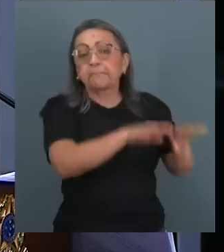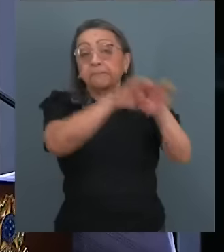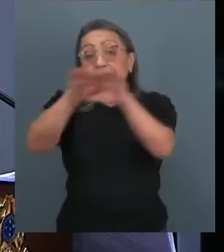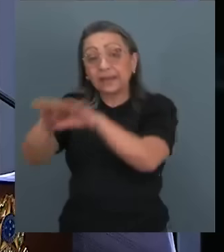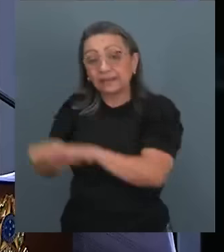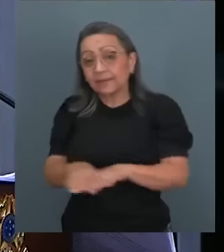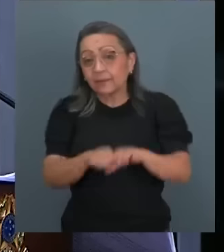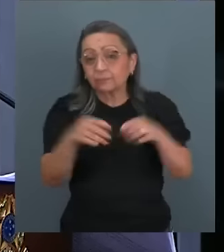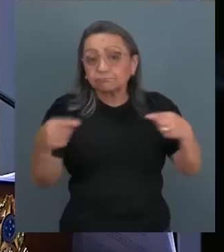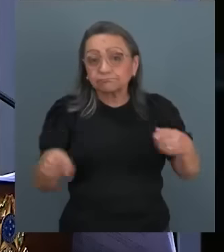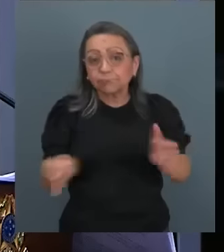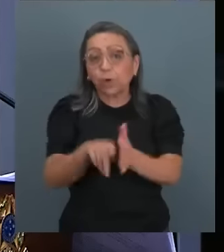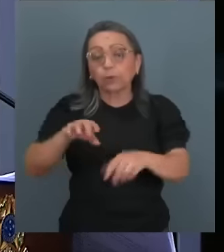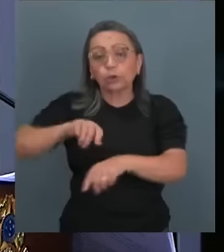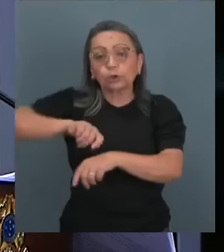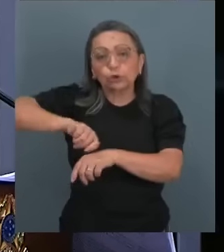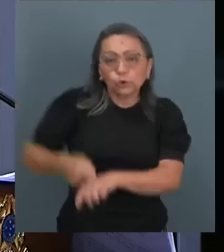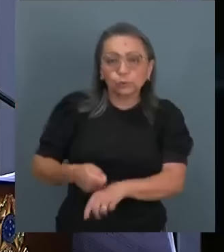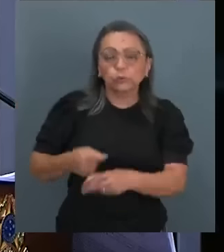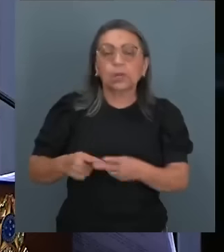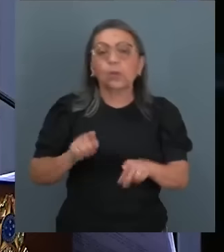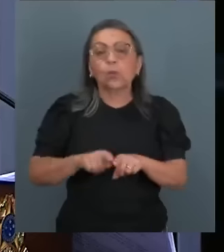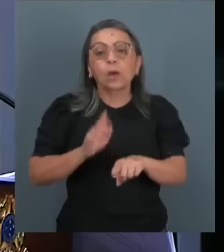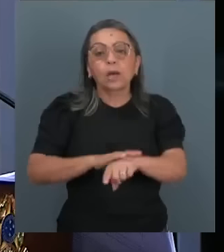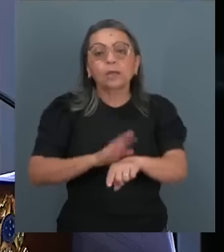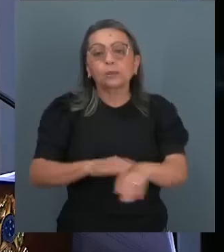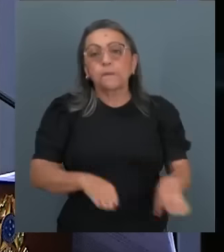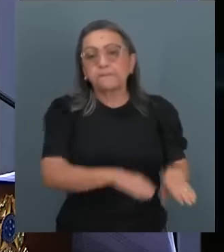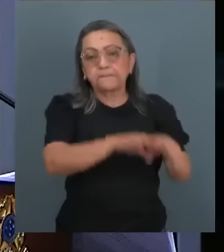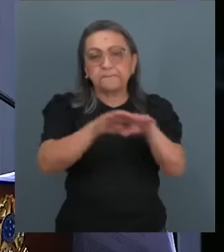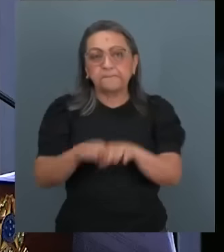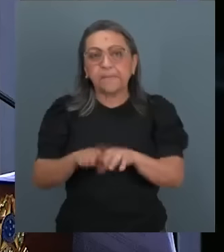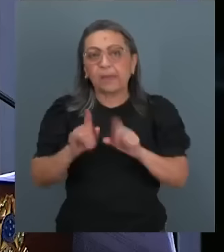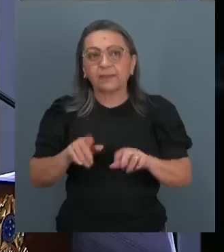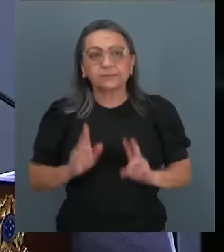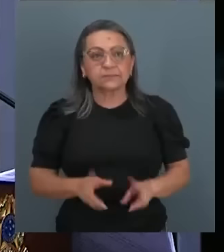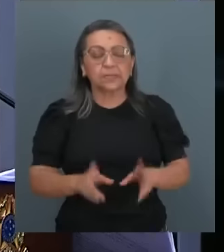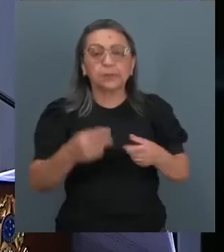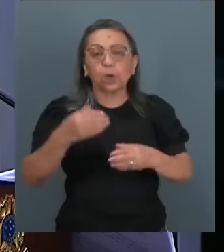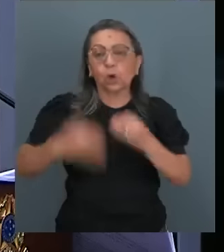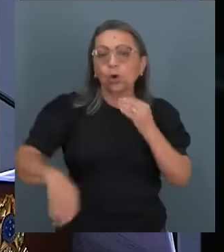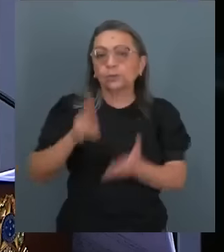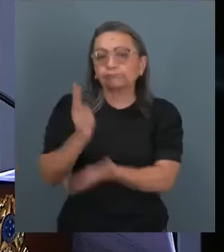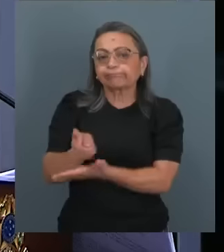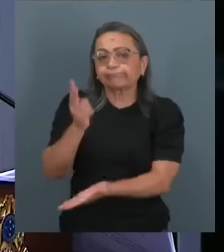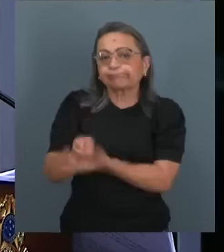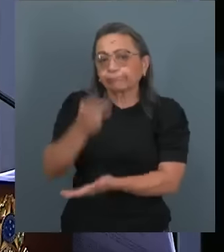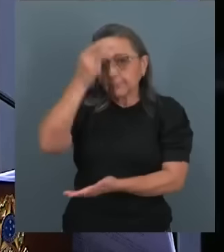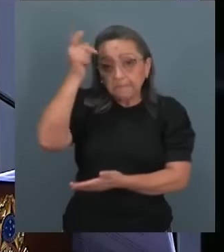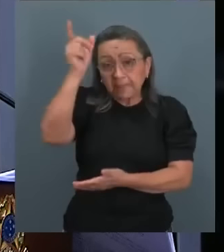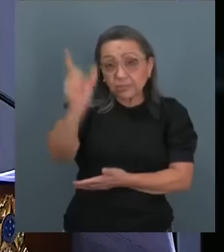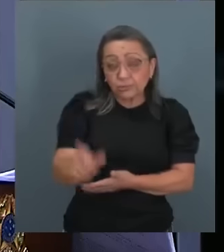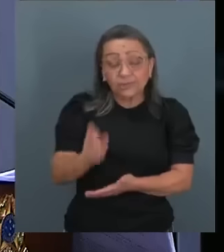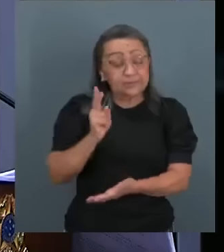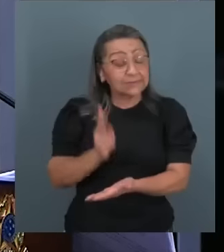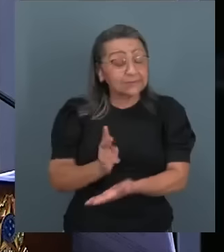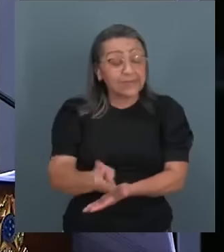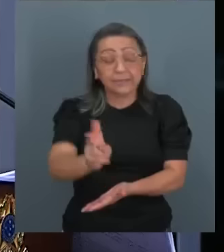tortura. É quando o padrão é sempre contra o mesmo indivíduo, sempre contra